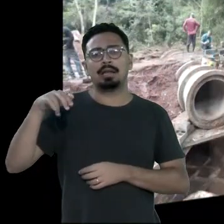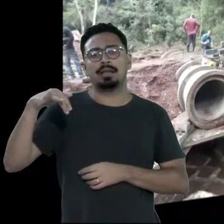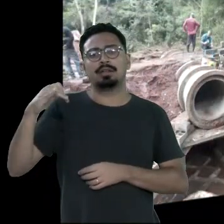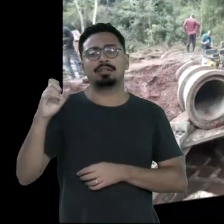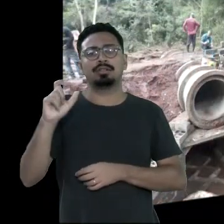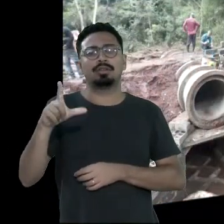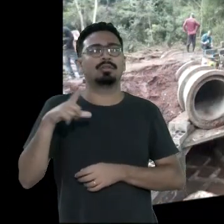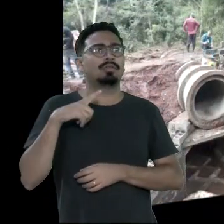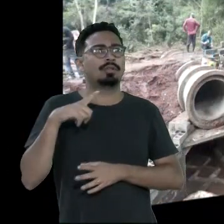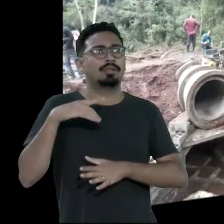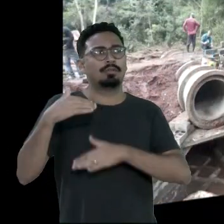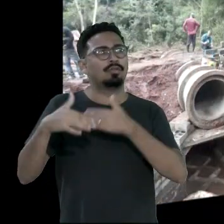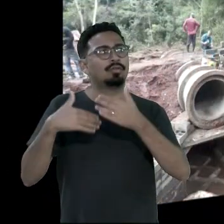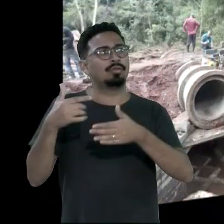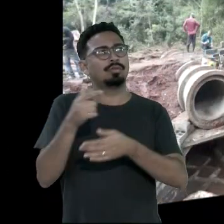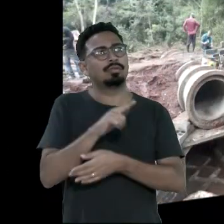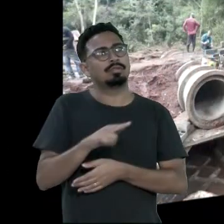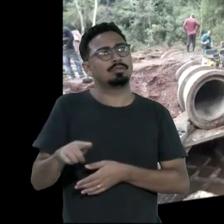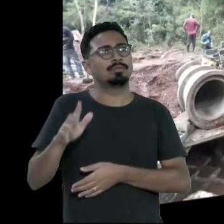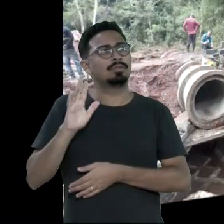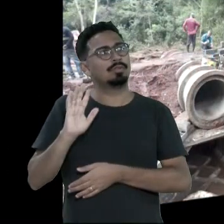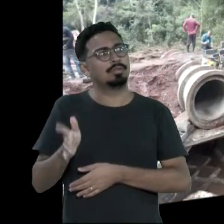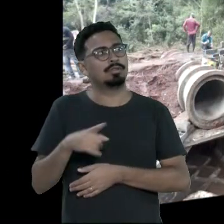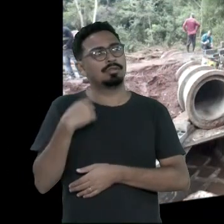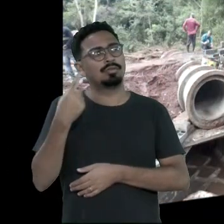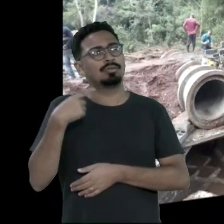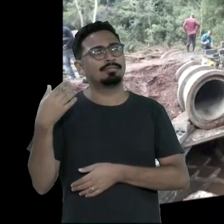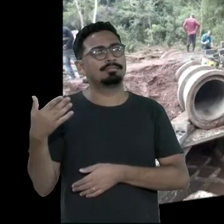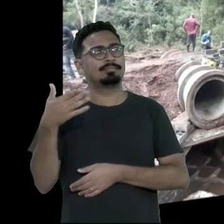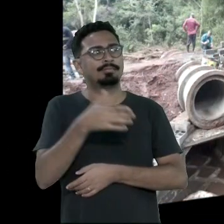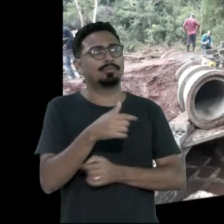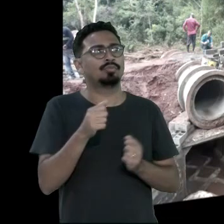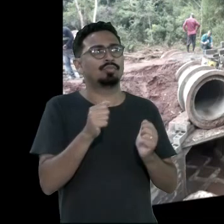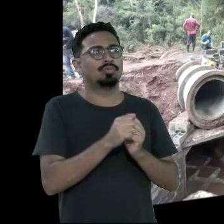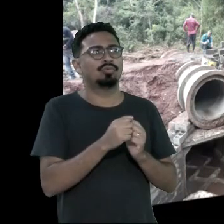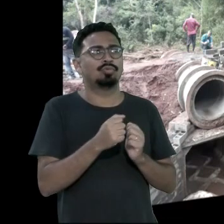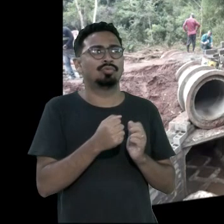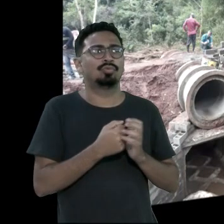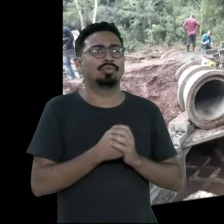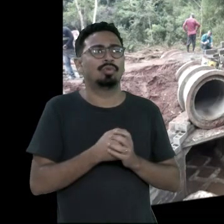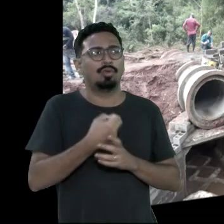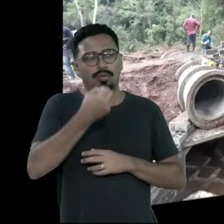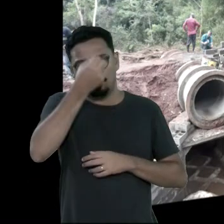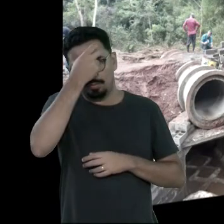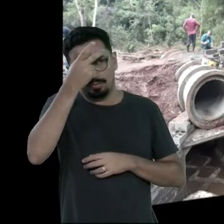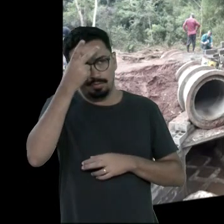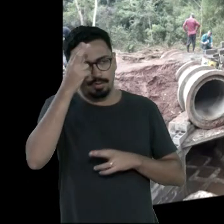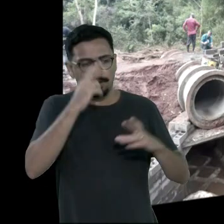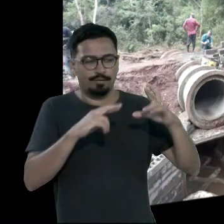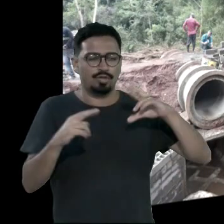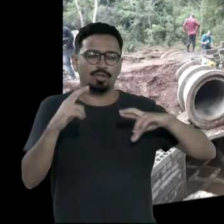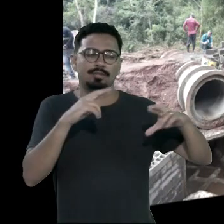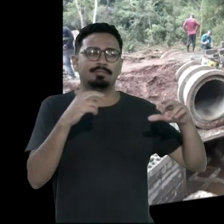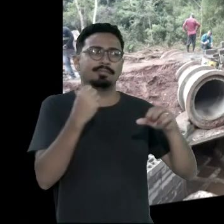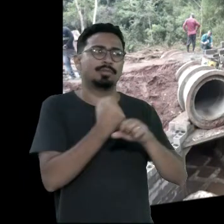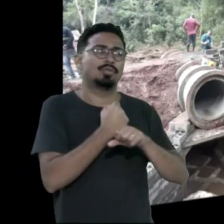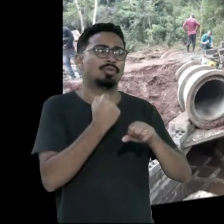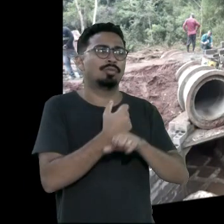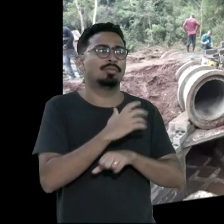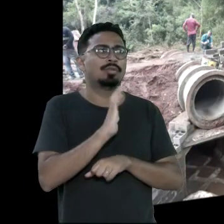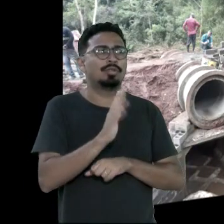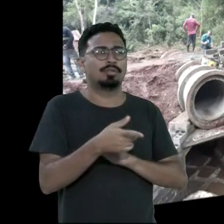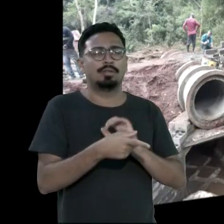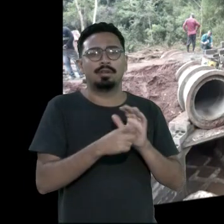teve uma evolução muito grande essa semana. Tivemos lá a companhia do prefeito fiscalizando as obras no sábado. E hoje, um pouquinho